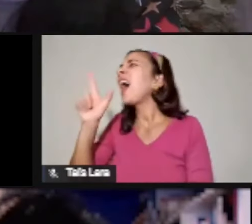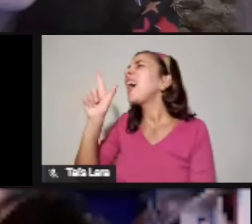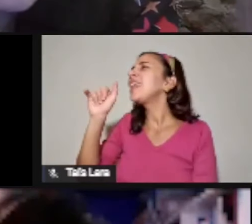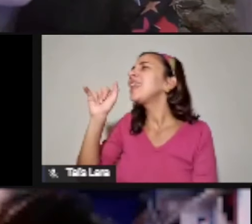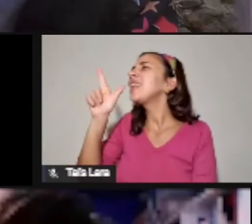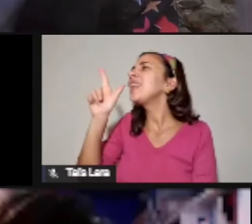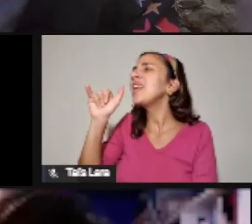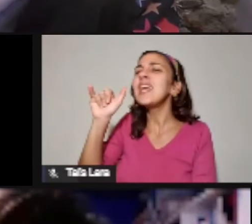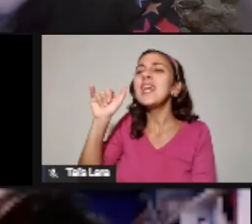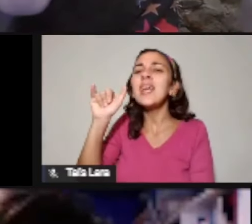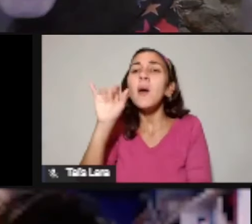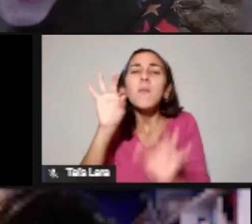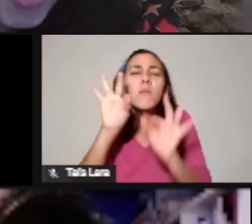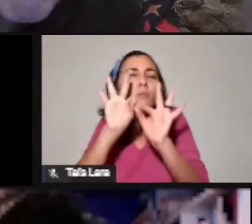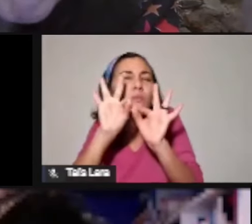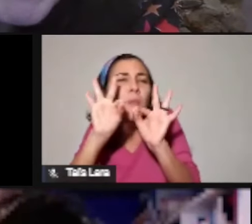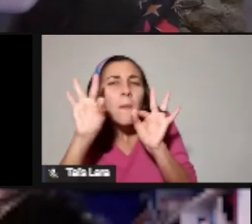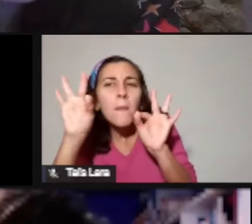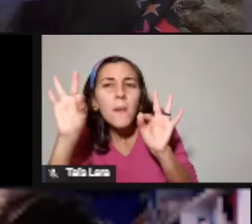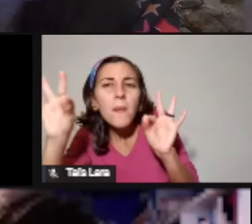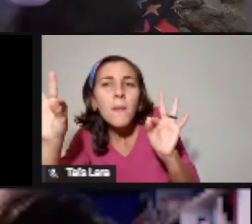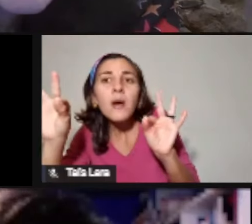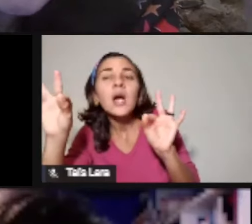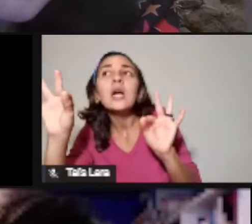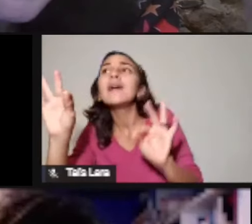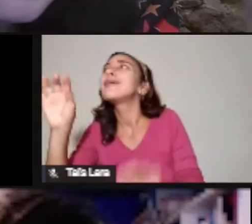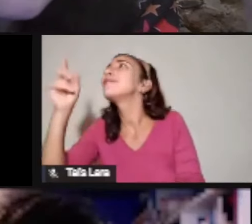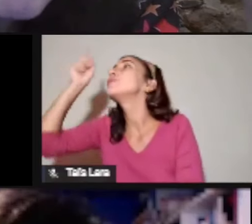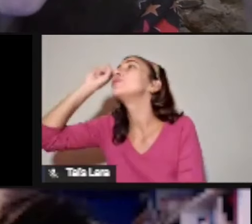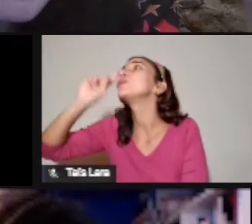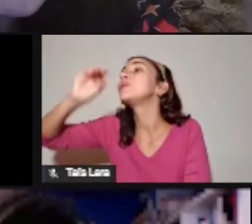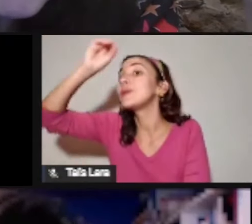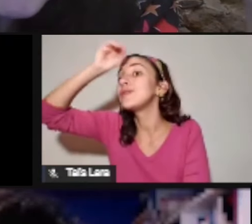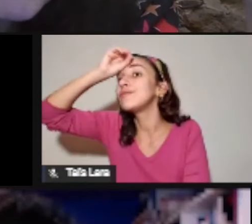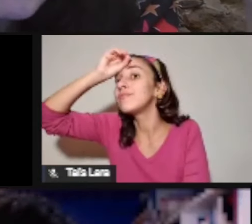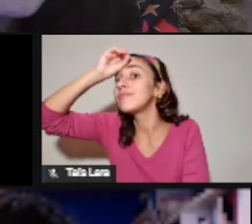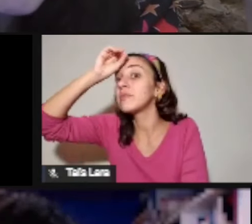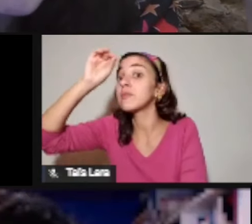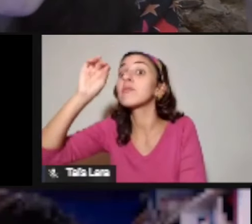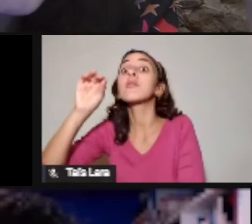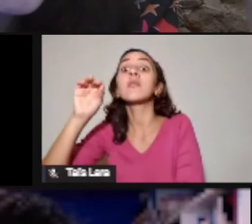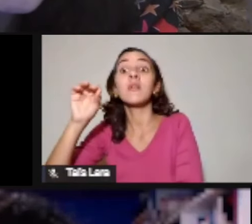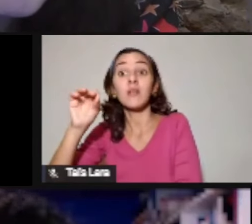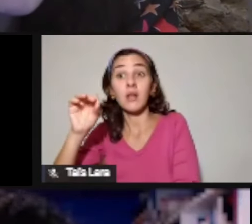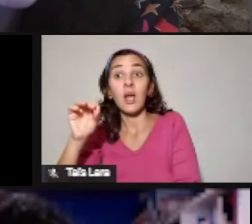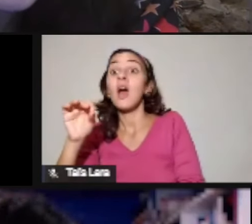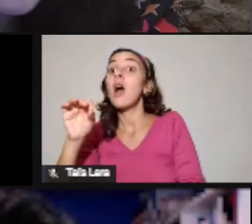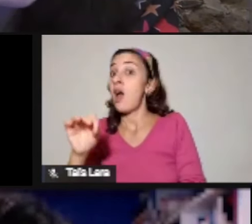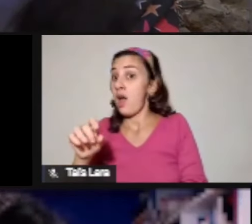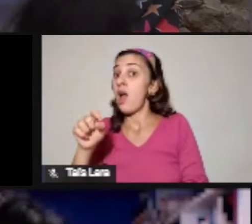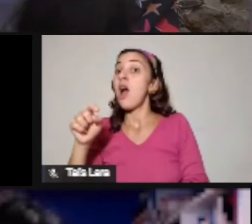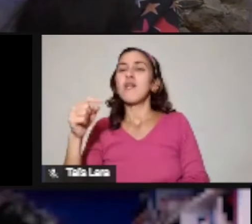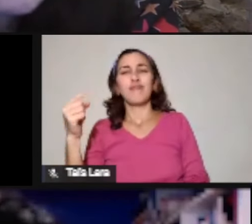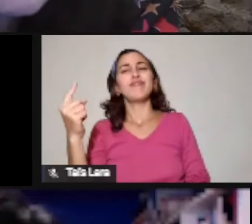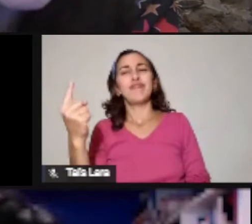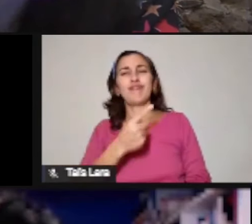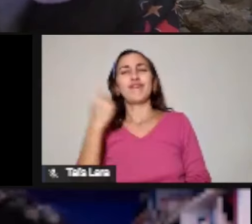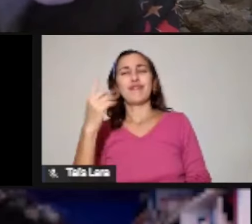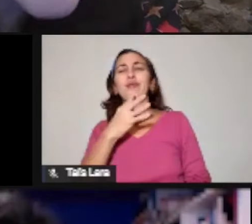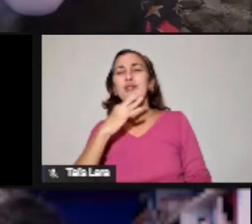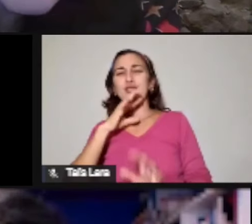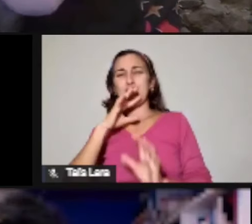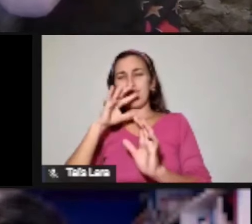Então, gente, pode parecer muito óbvio, mas a gente que já esteve aí nesse mundão de sul a norte, de norte a sul, de leste a oeste, tem criança